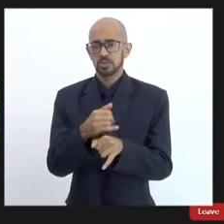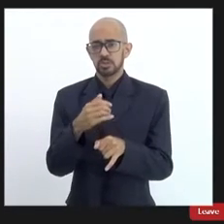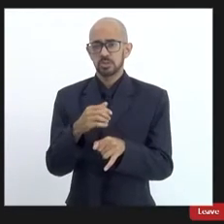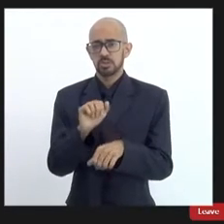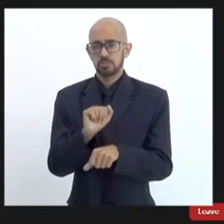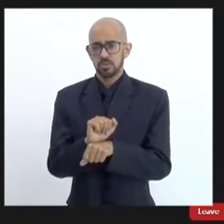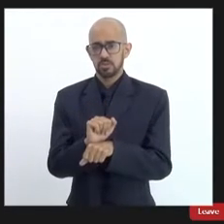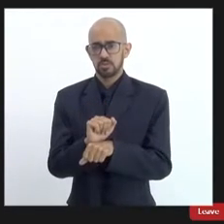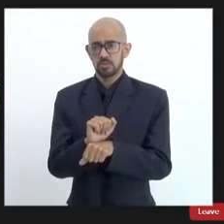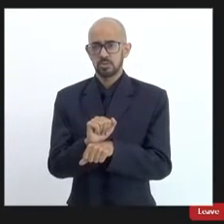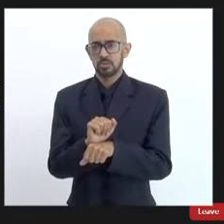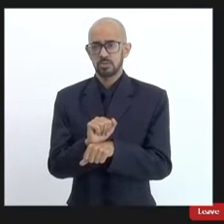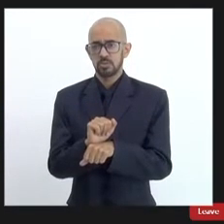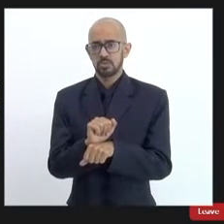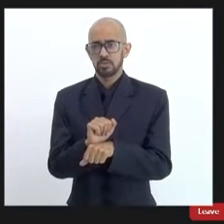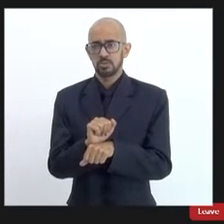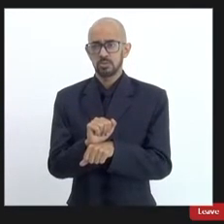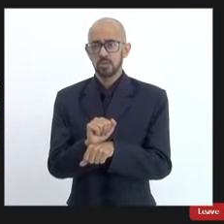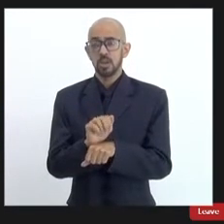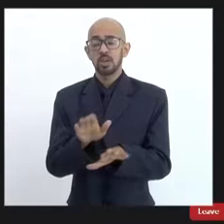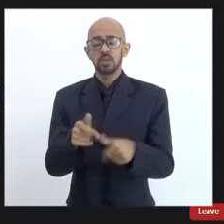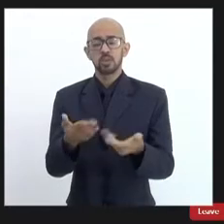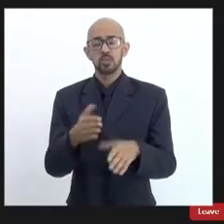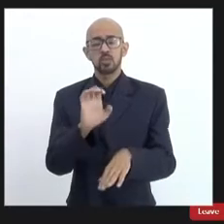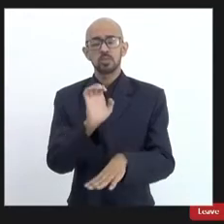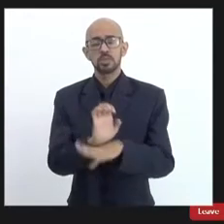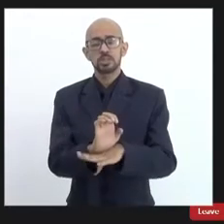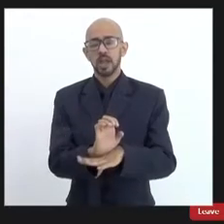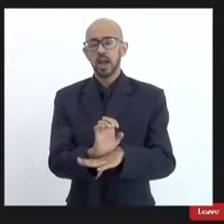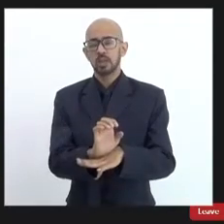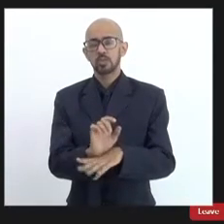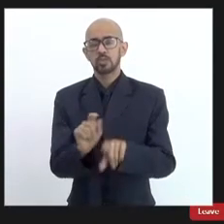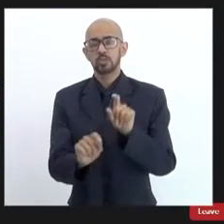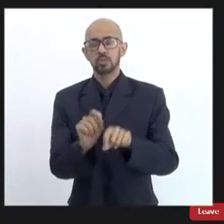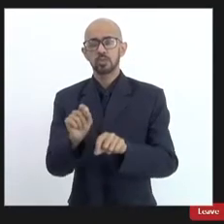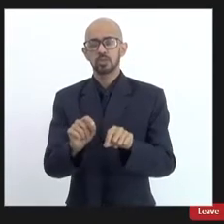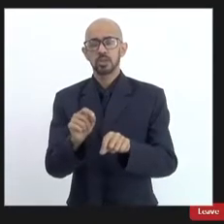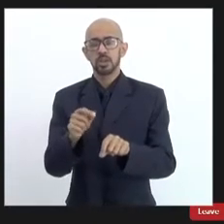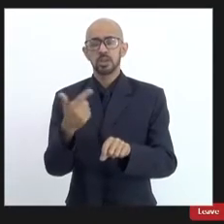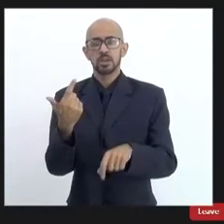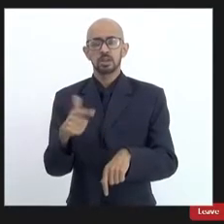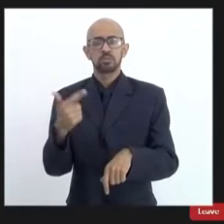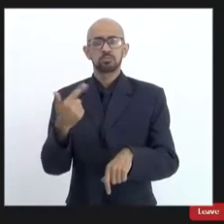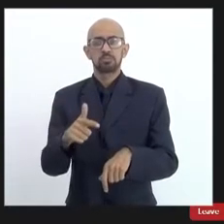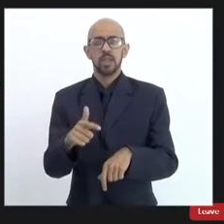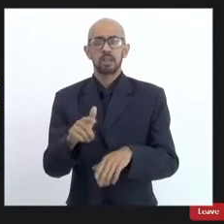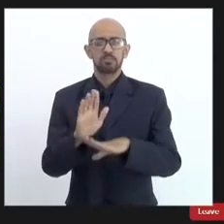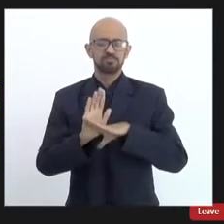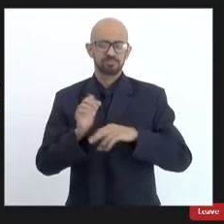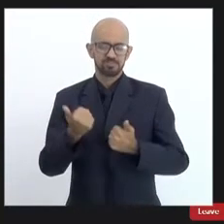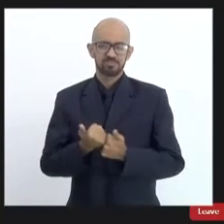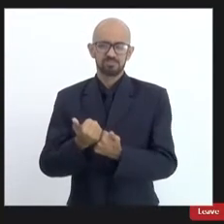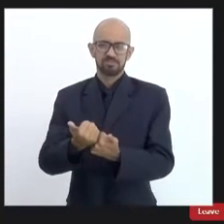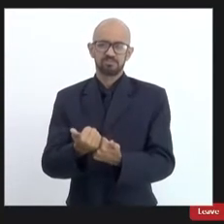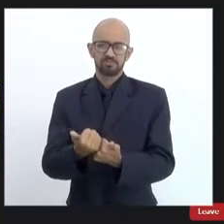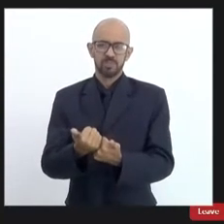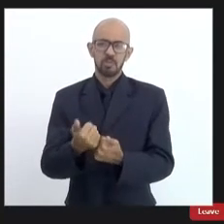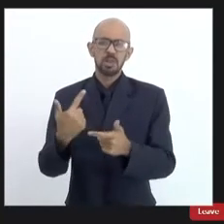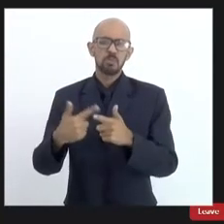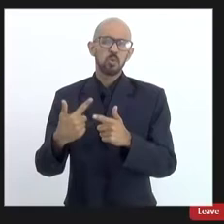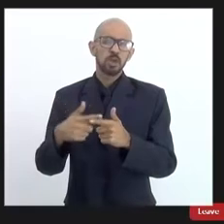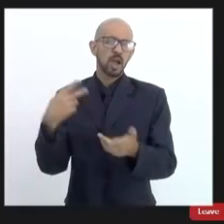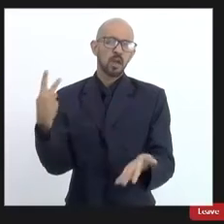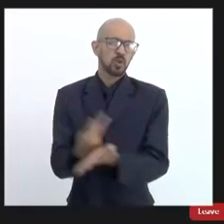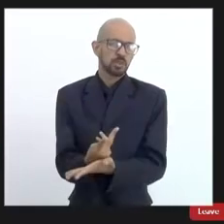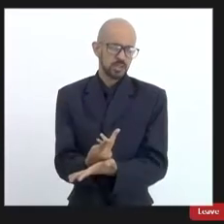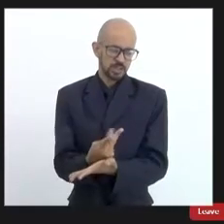Estado, na verdade, né, o Estado, de uma certa forma, não dá para o pessoal dar. Por que será isso que isso acontece? Por que será?